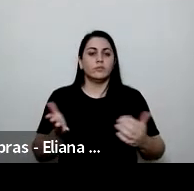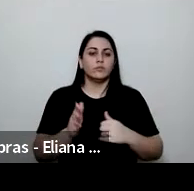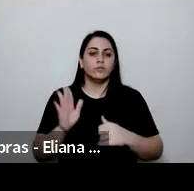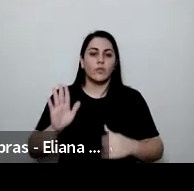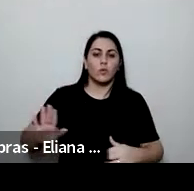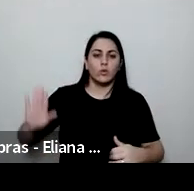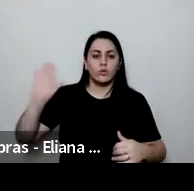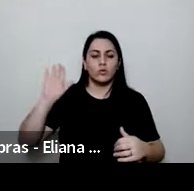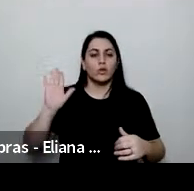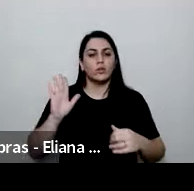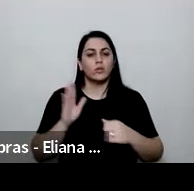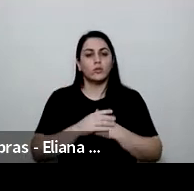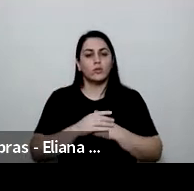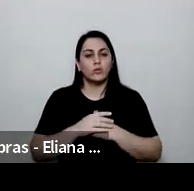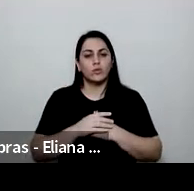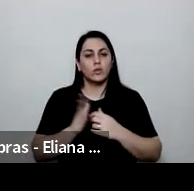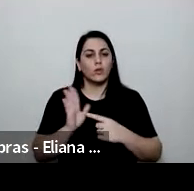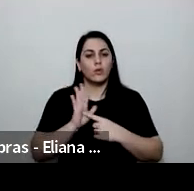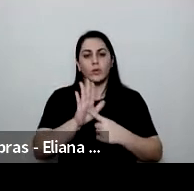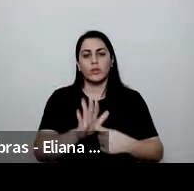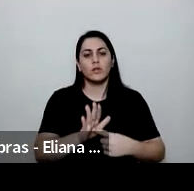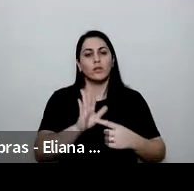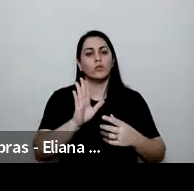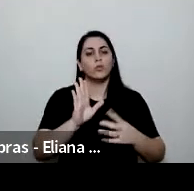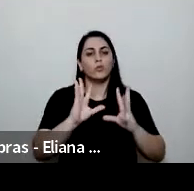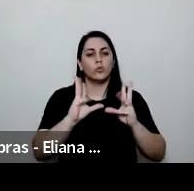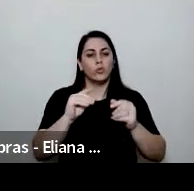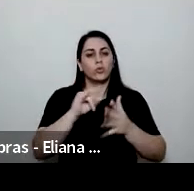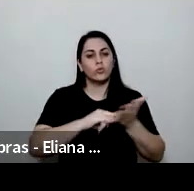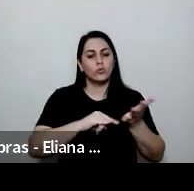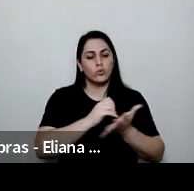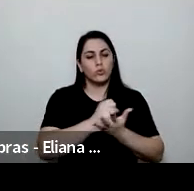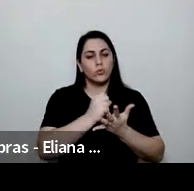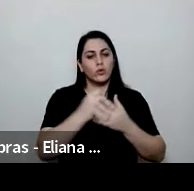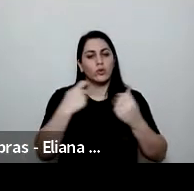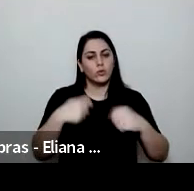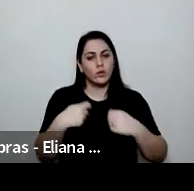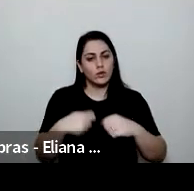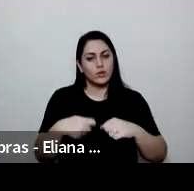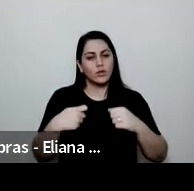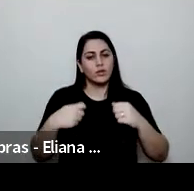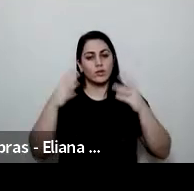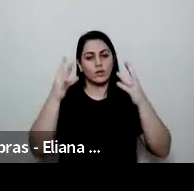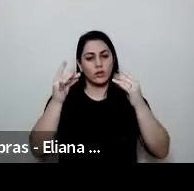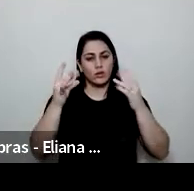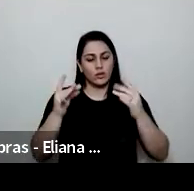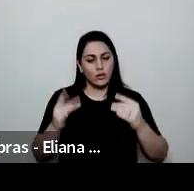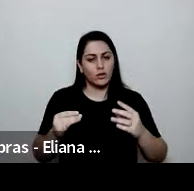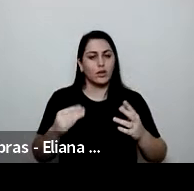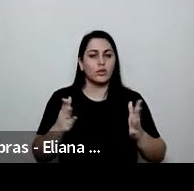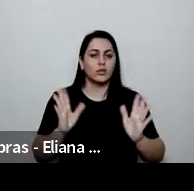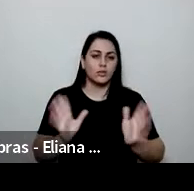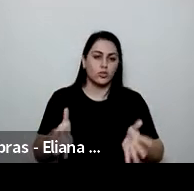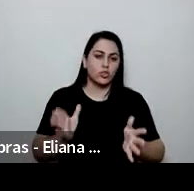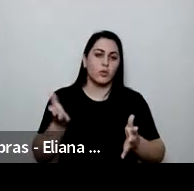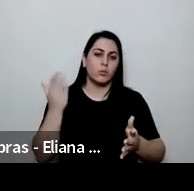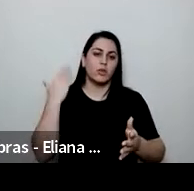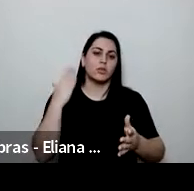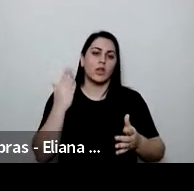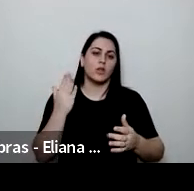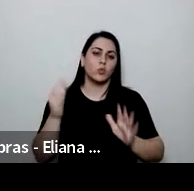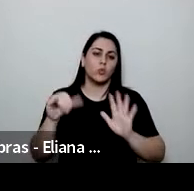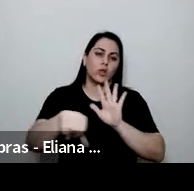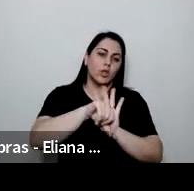não cinco mil nós vamos apresentar todas as certidões necessárias de inteiro teor relativa a processo é realmente que